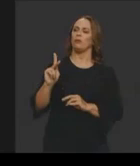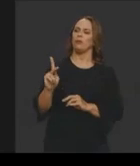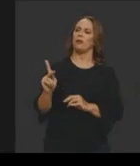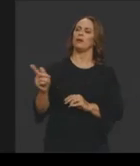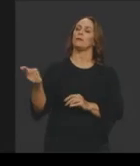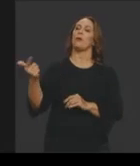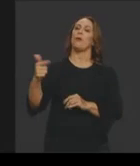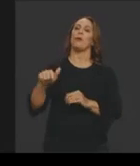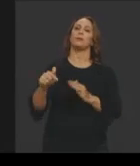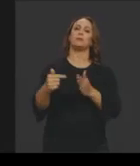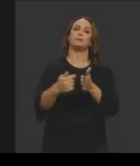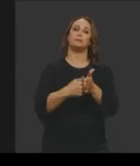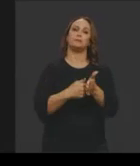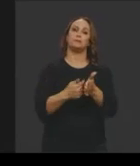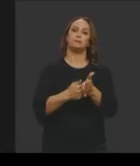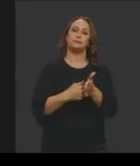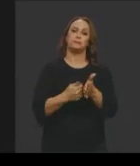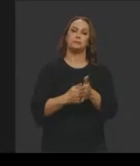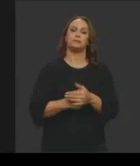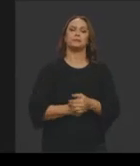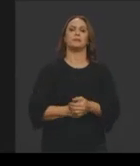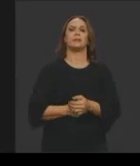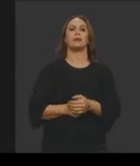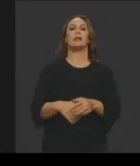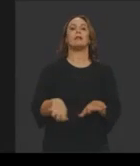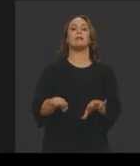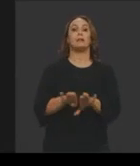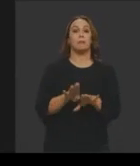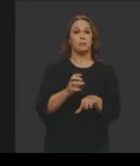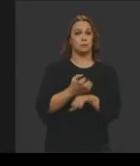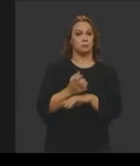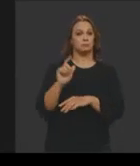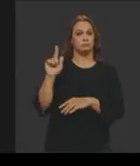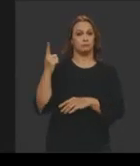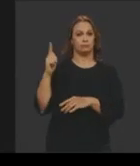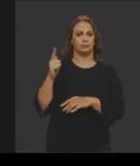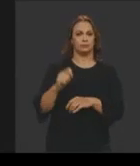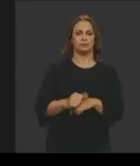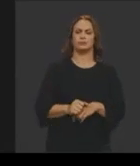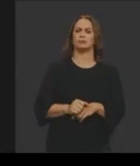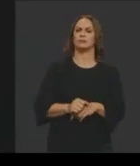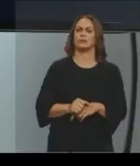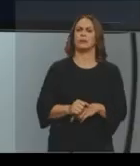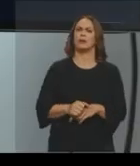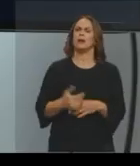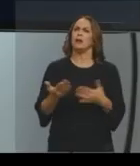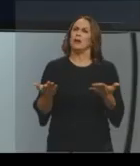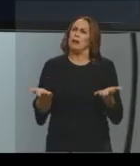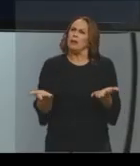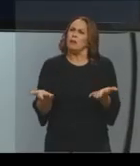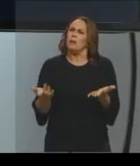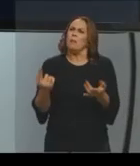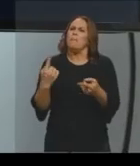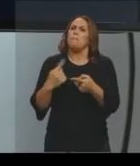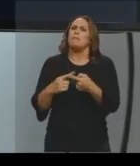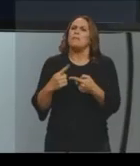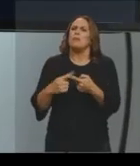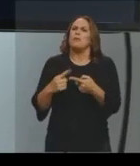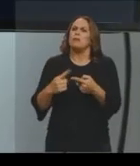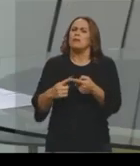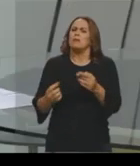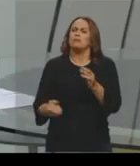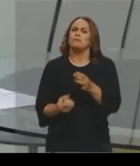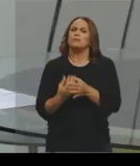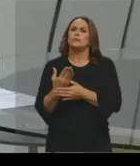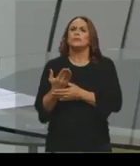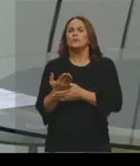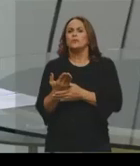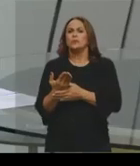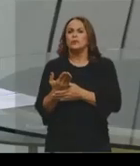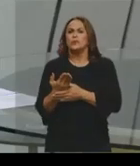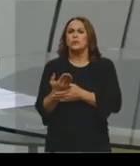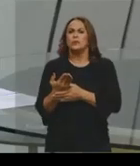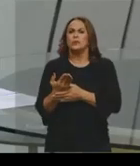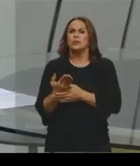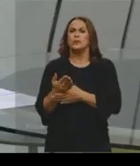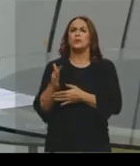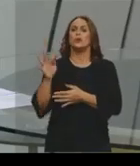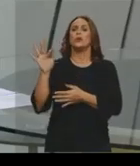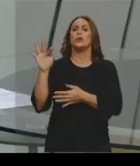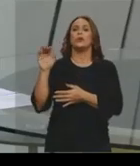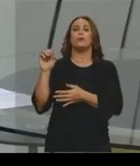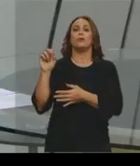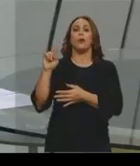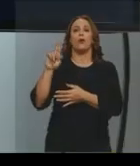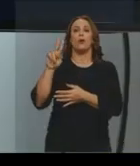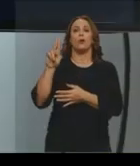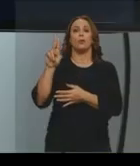próxima pergunta também é para o senhor. Não entendi por que foi criado o Fórum Nacional Mundial. Social, desculpa.